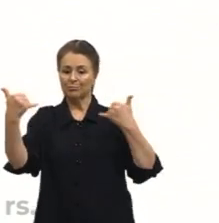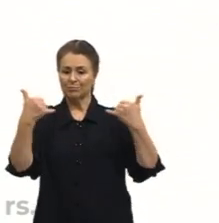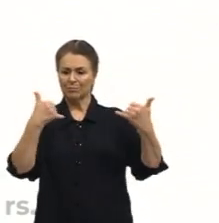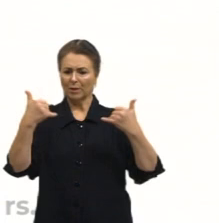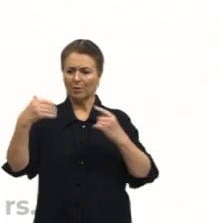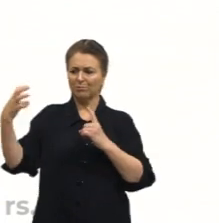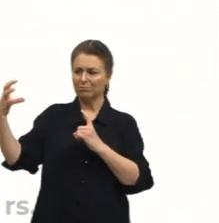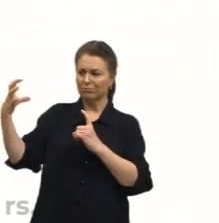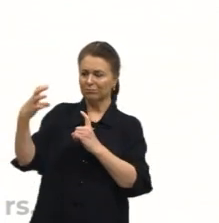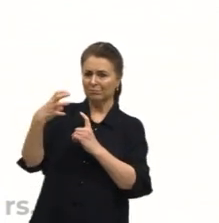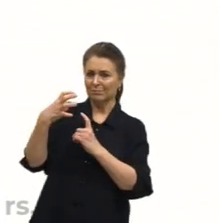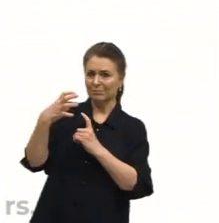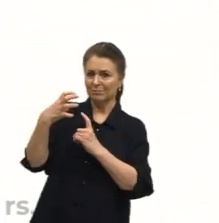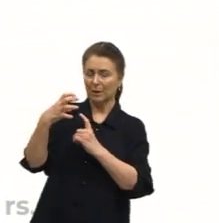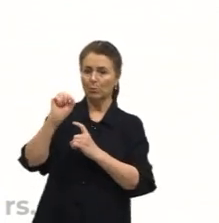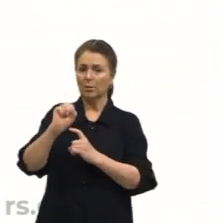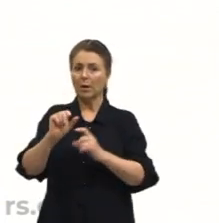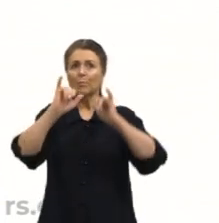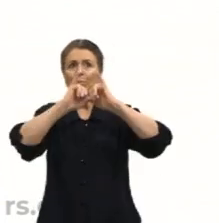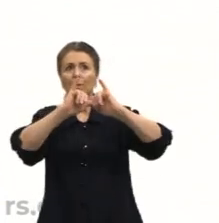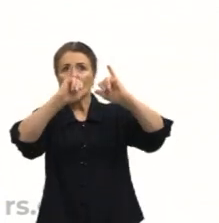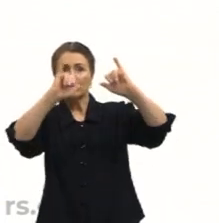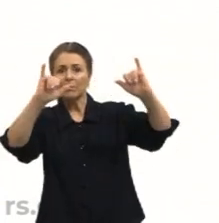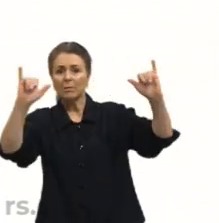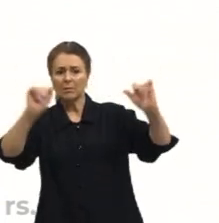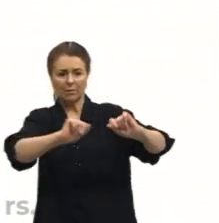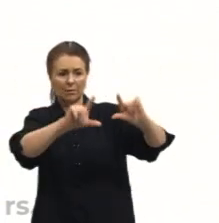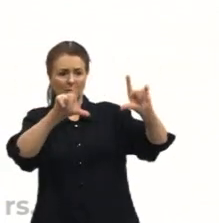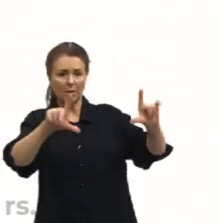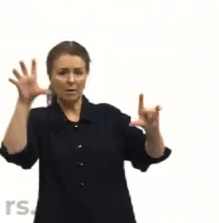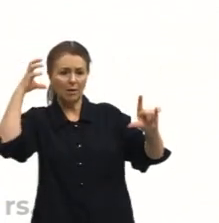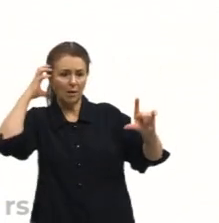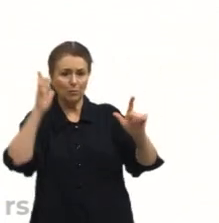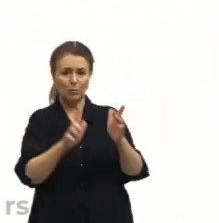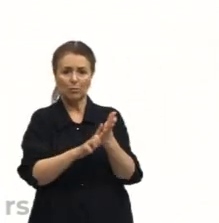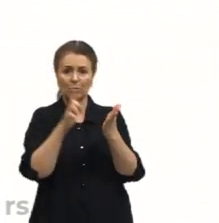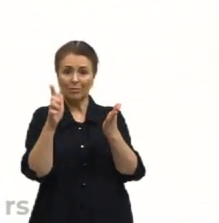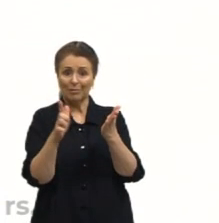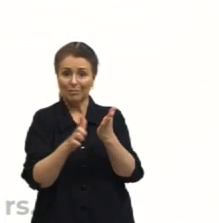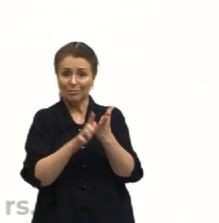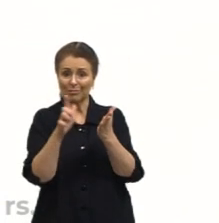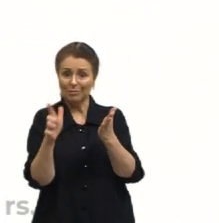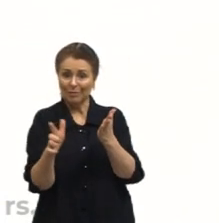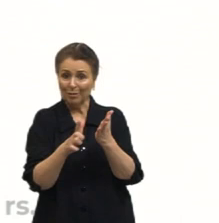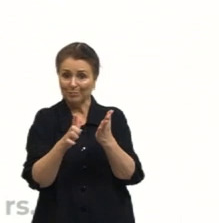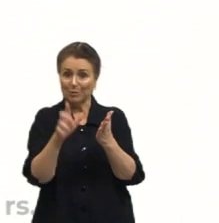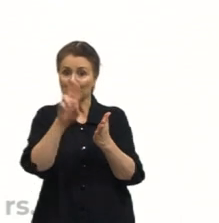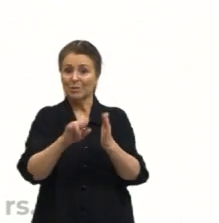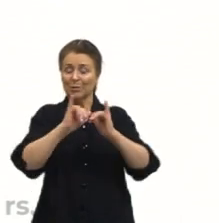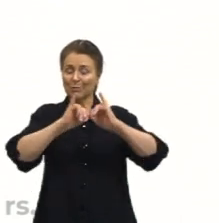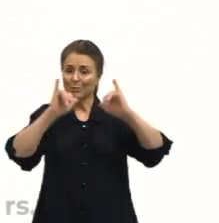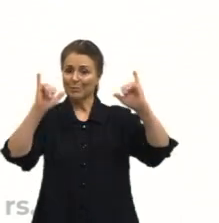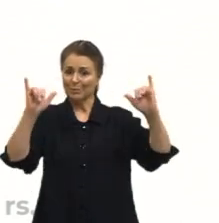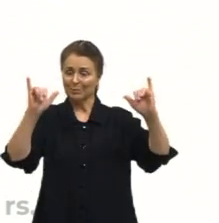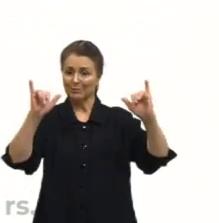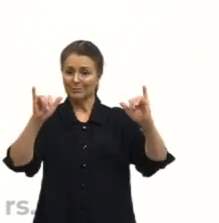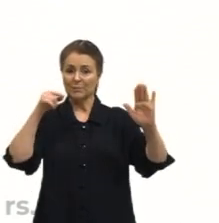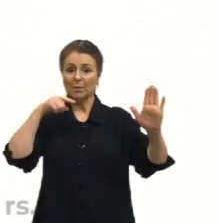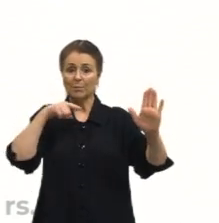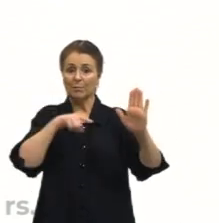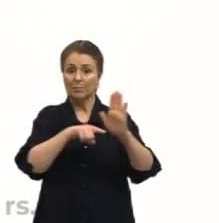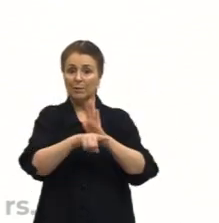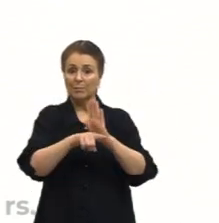cabecinha da gente como é que a gente modifica o nosso pensamento através das propagandas na questão